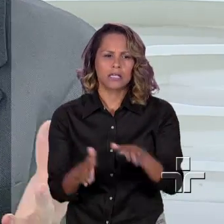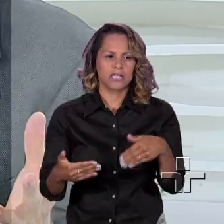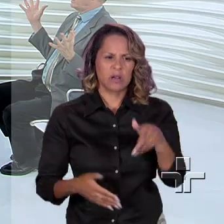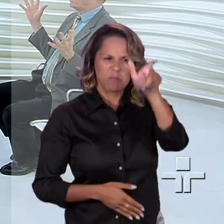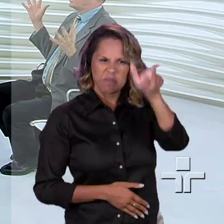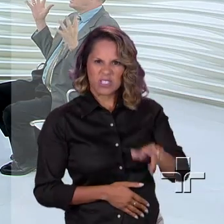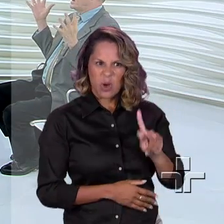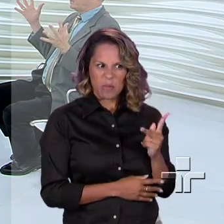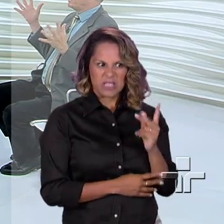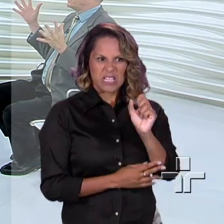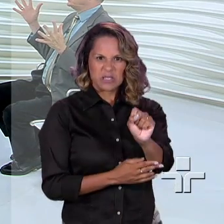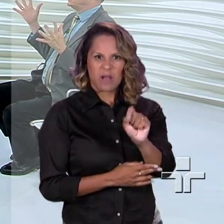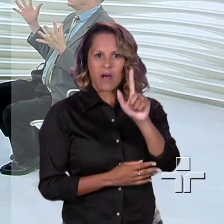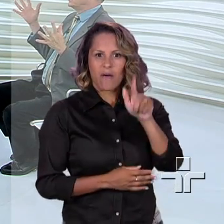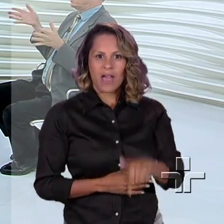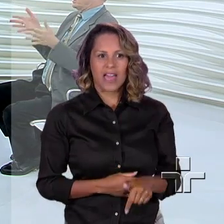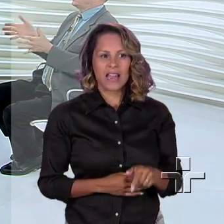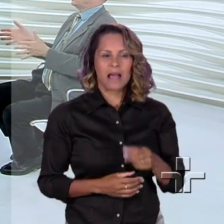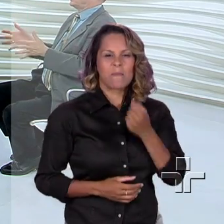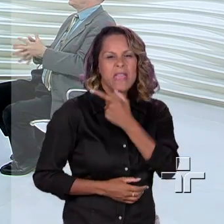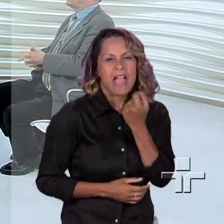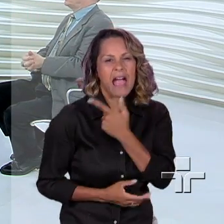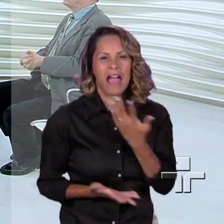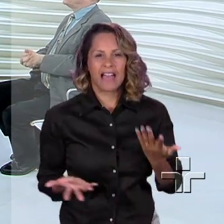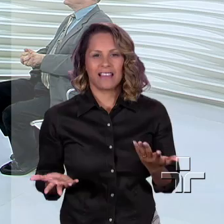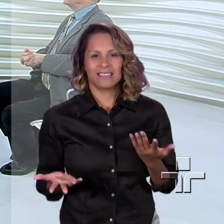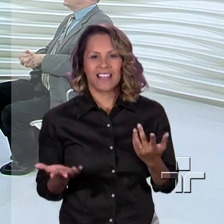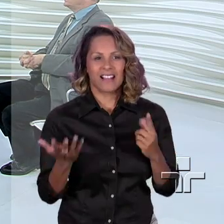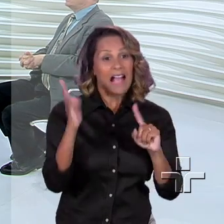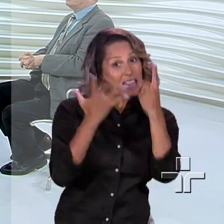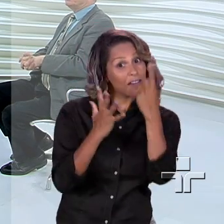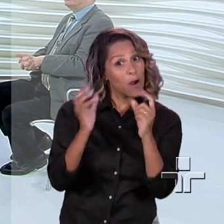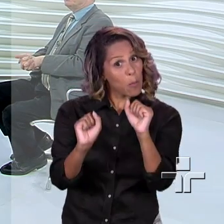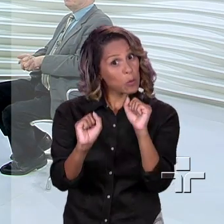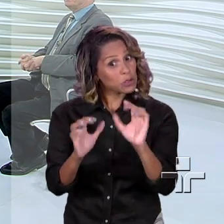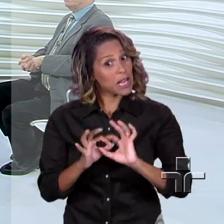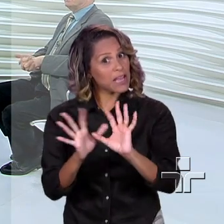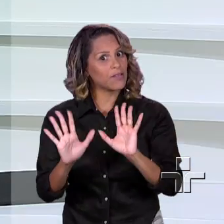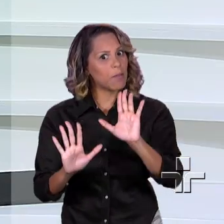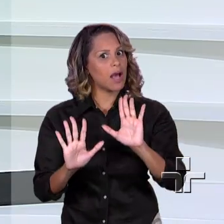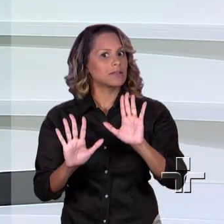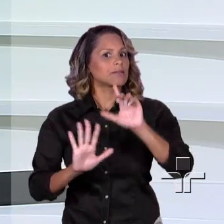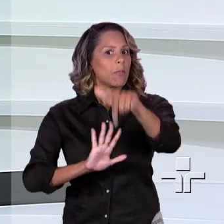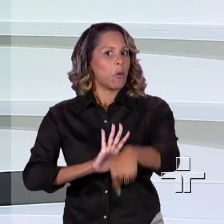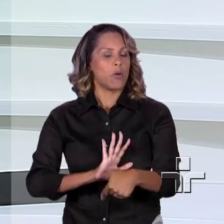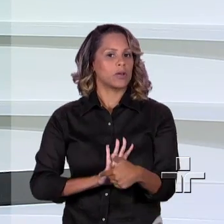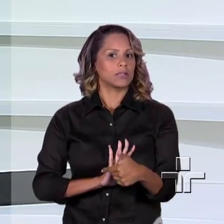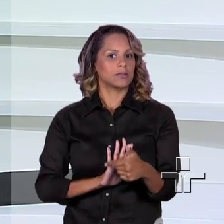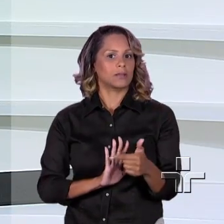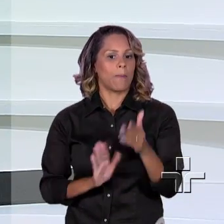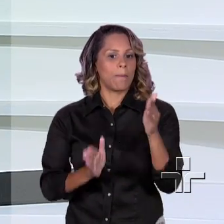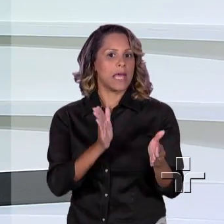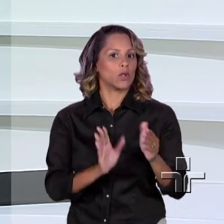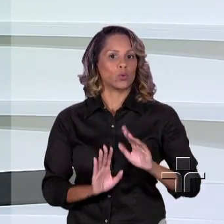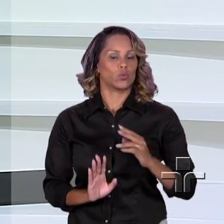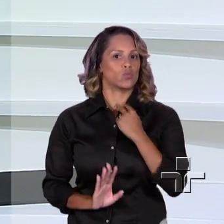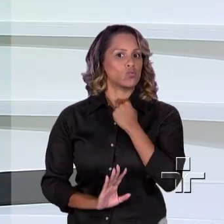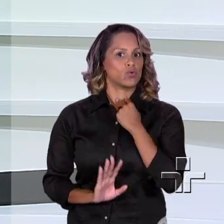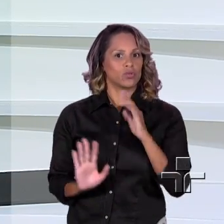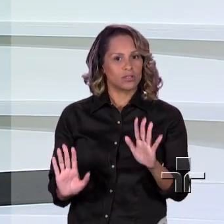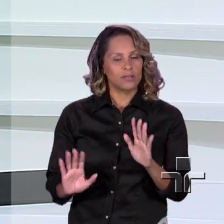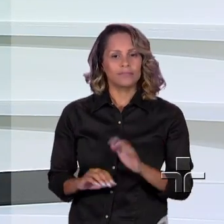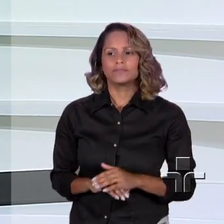durante o carnaval, era permitido, mas o resto do ano não era permitido. E, Jimmy, como é que você vê? Parece que a gente tem um retrocesso agora nessa